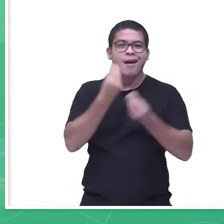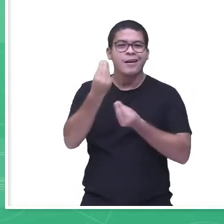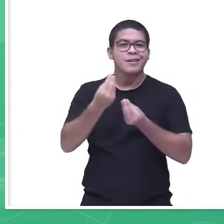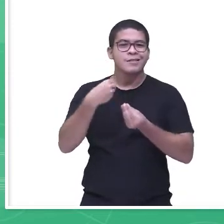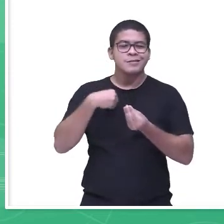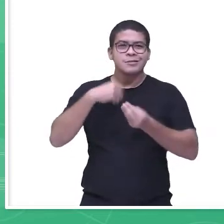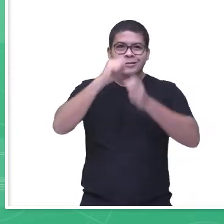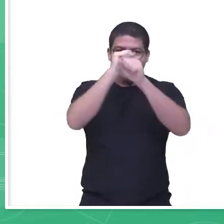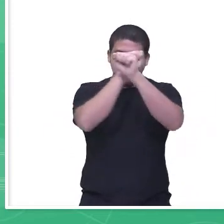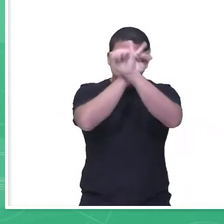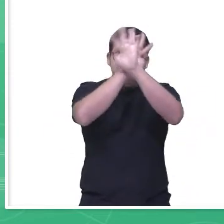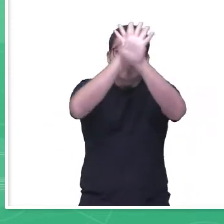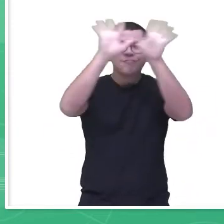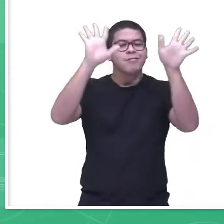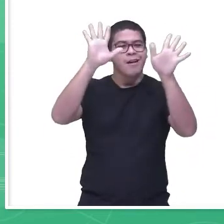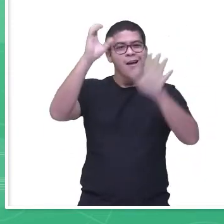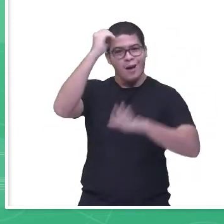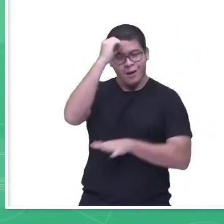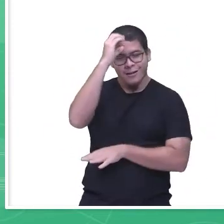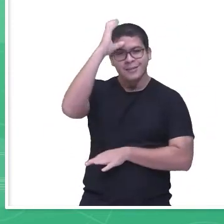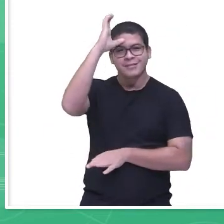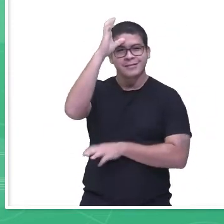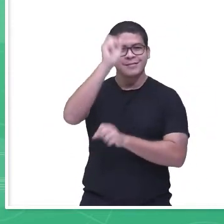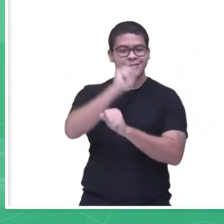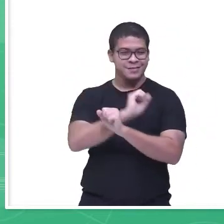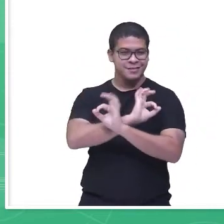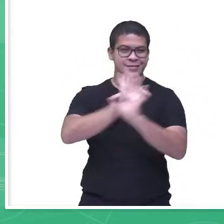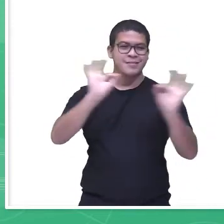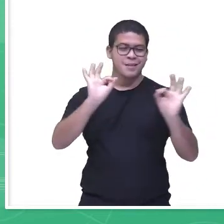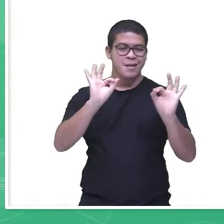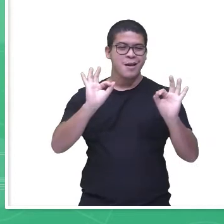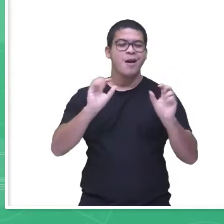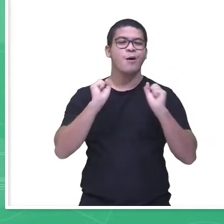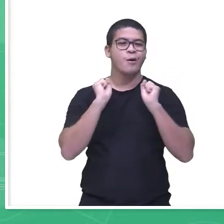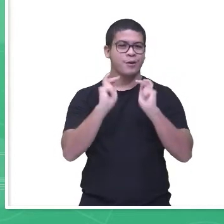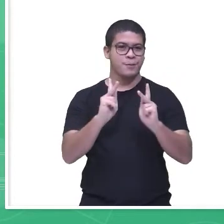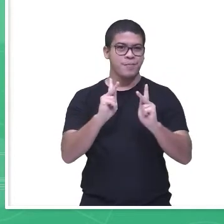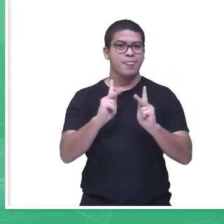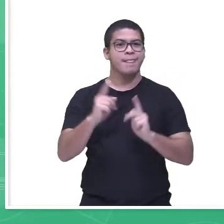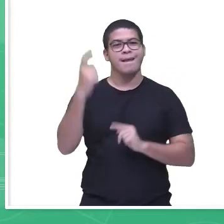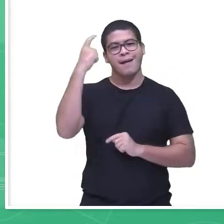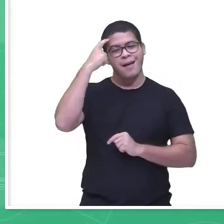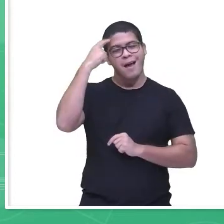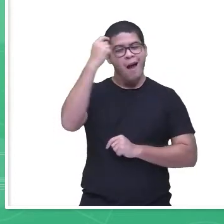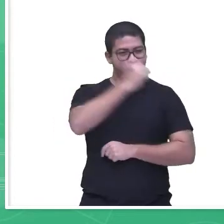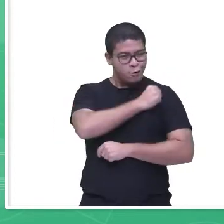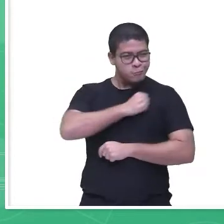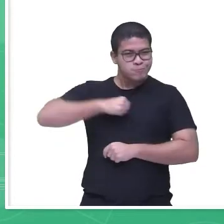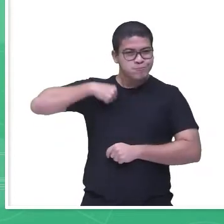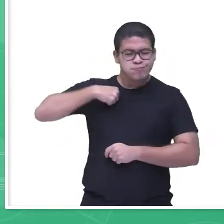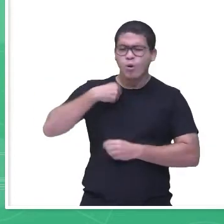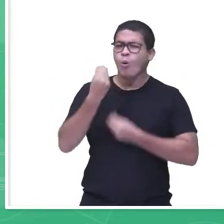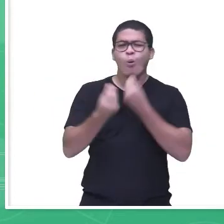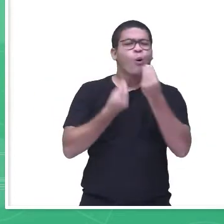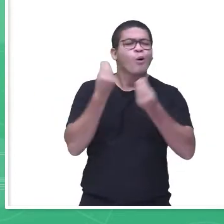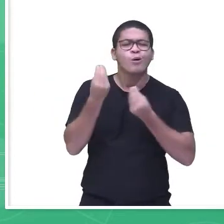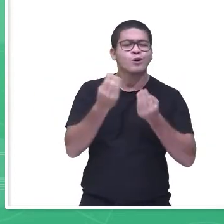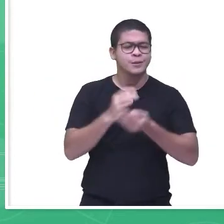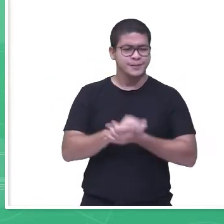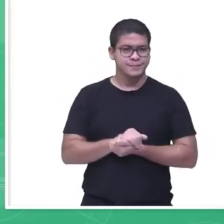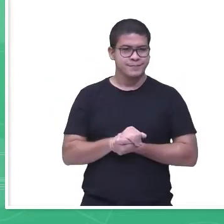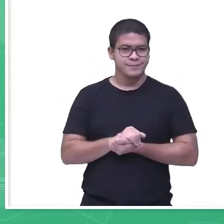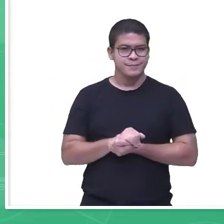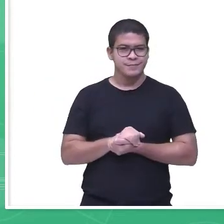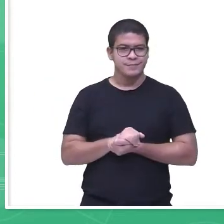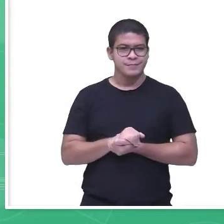possa mostrar o conhecimento que eu tenho. Perfeito? Então era essa a ideia de Sócrates. E como que ele fazia isso? Através